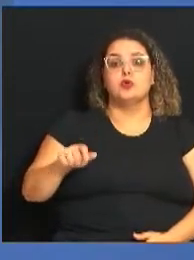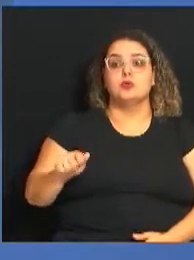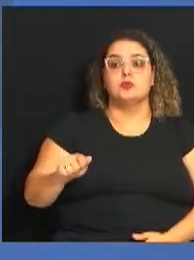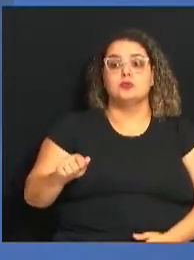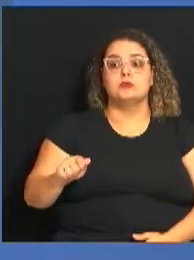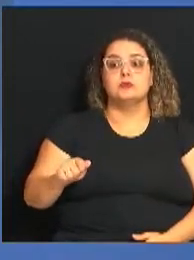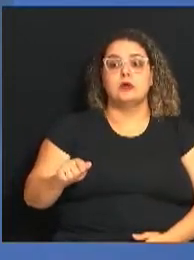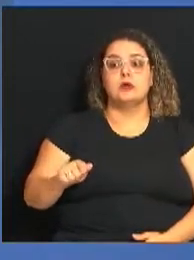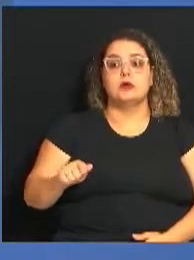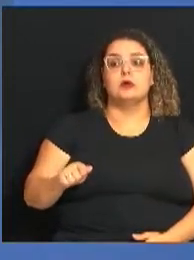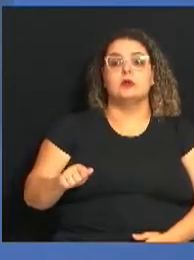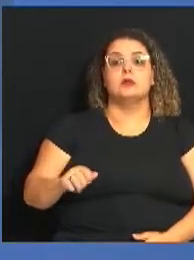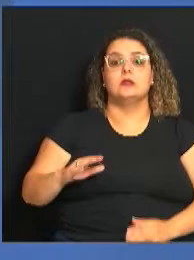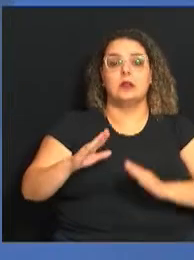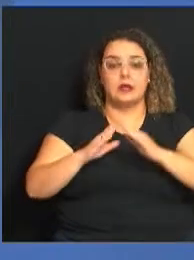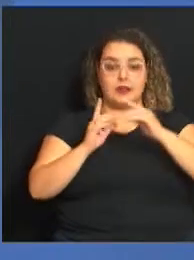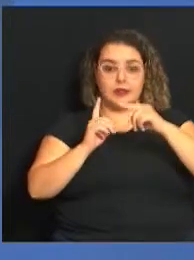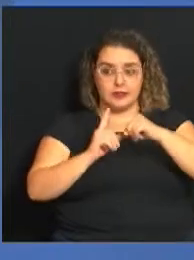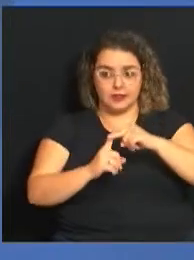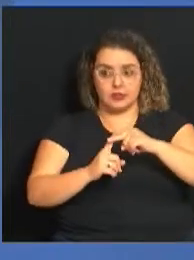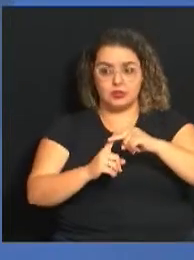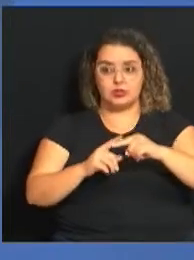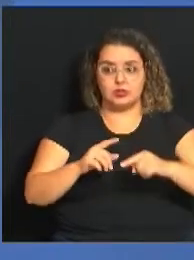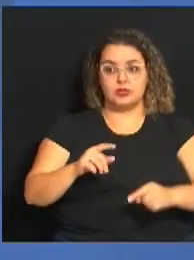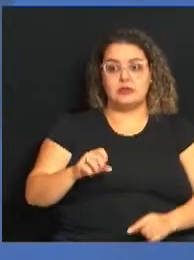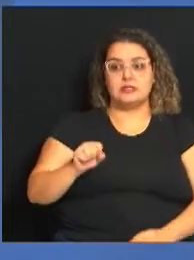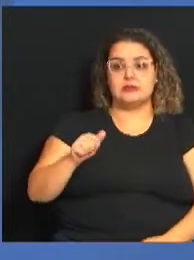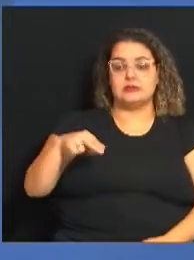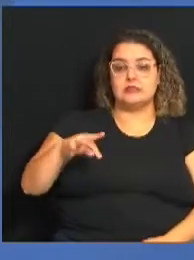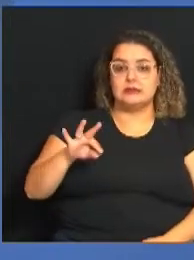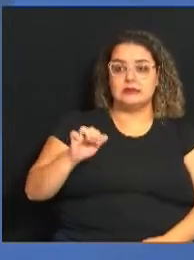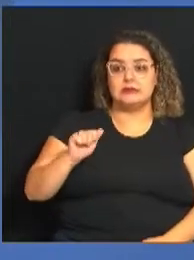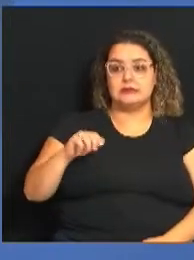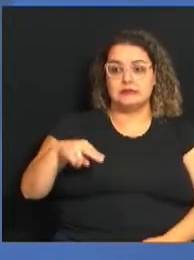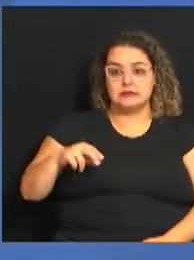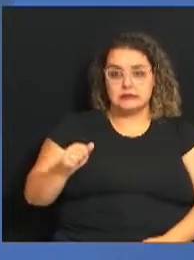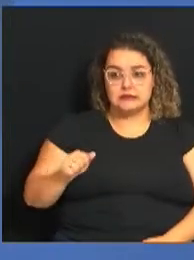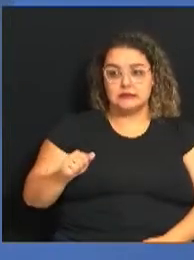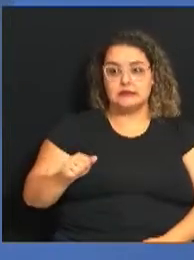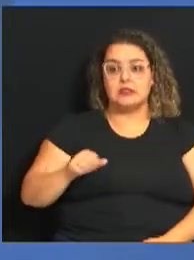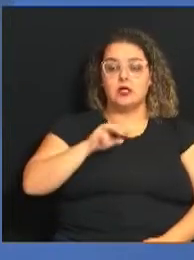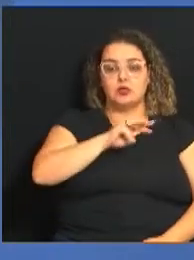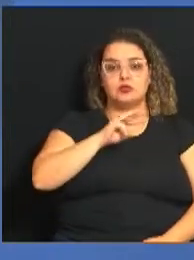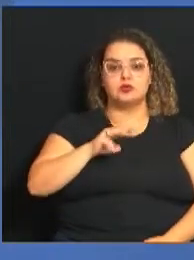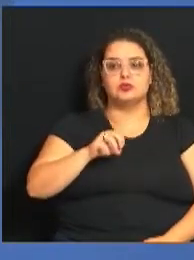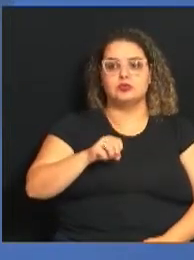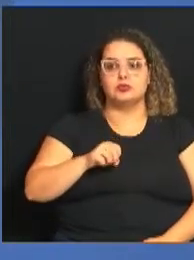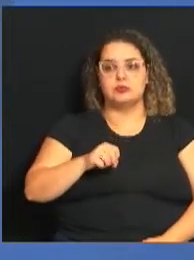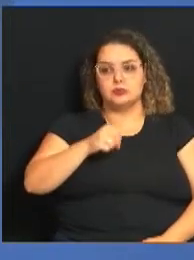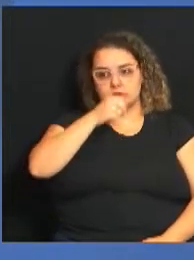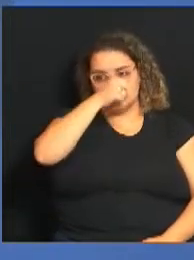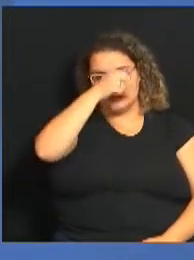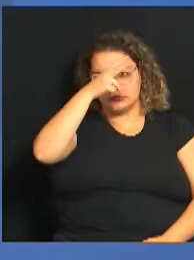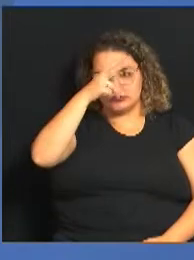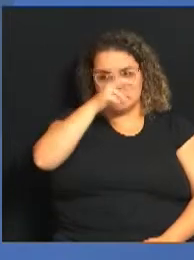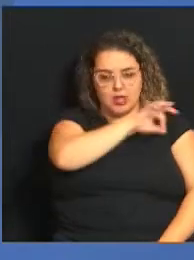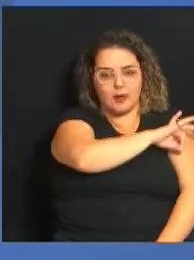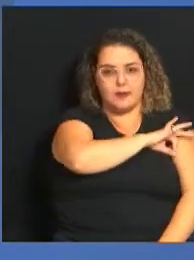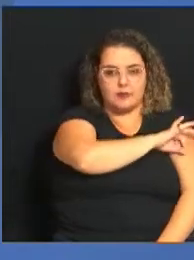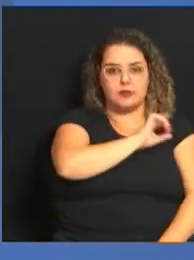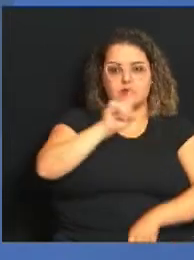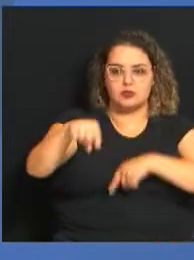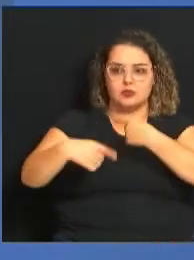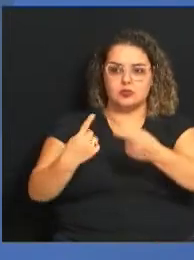Igreja Santana, a partir das 6 horas da tarde. Lá no site da Prefeitura tem os dias e locais das outras